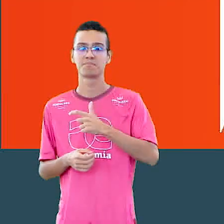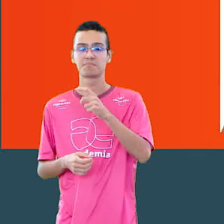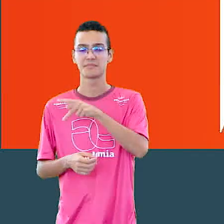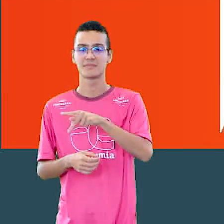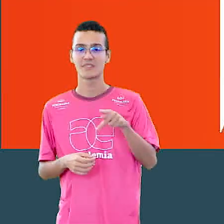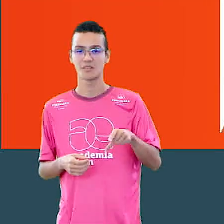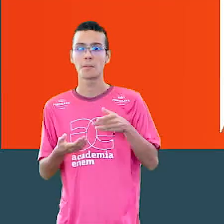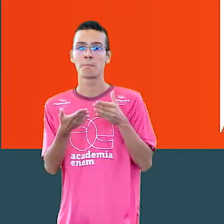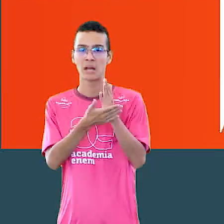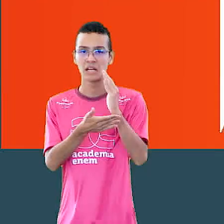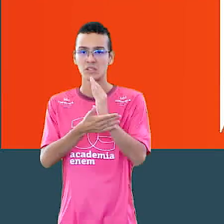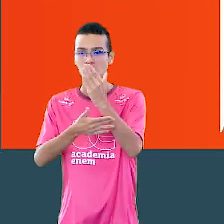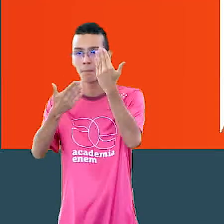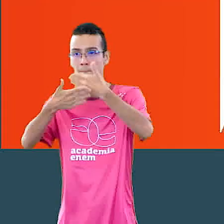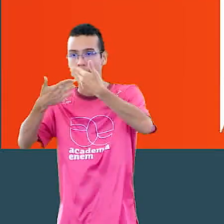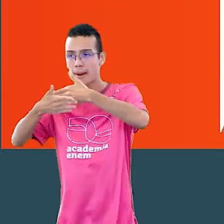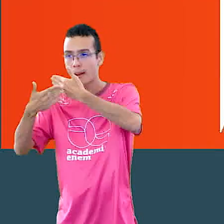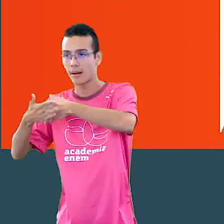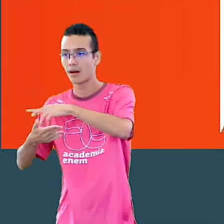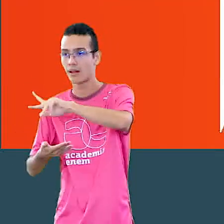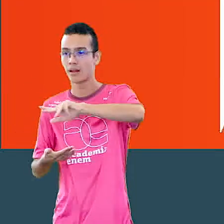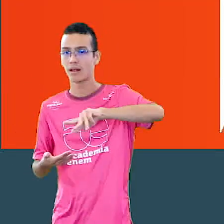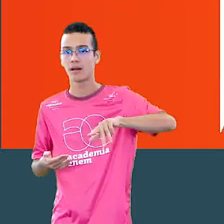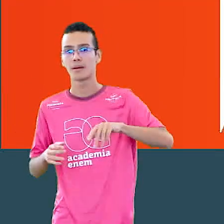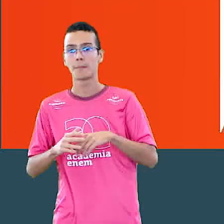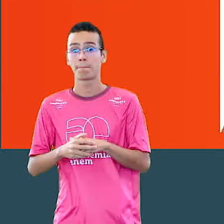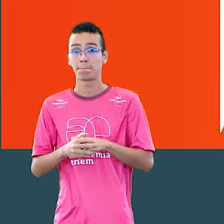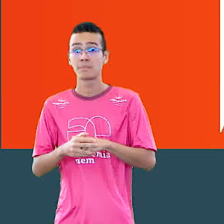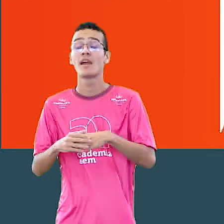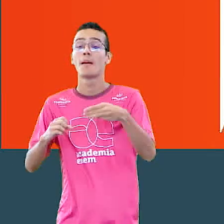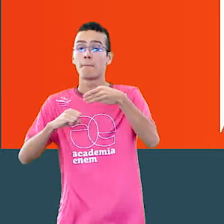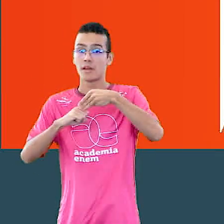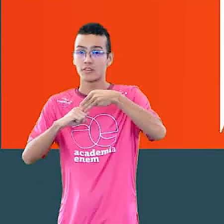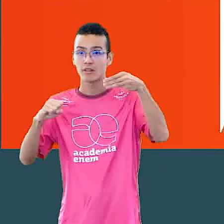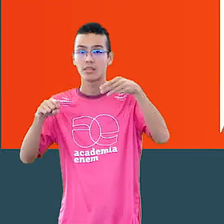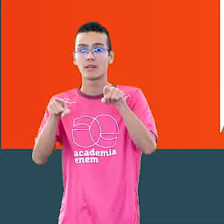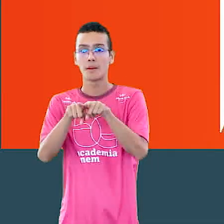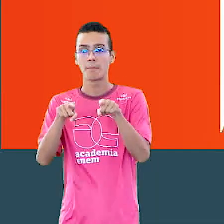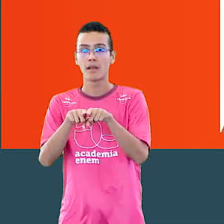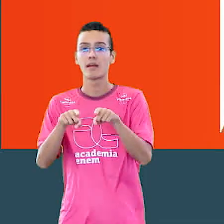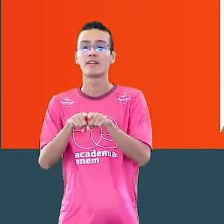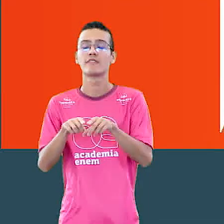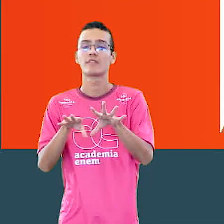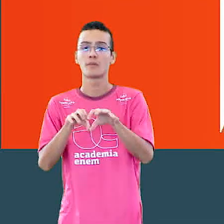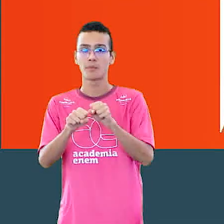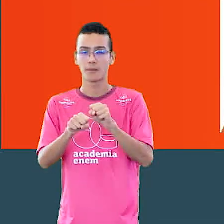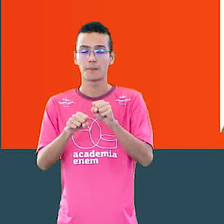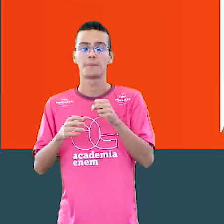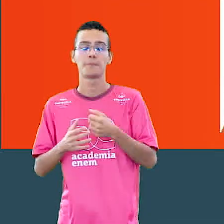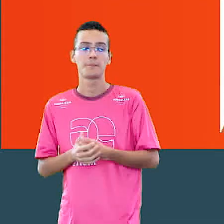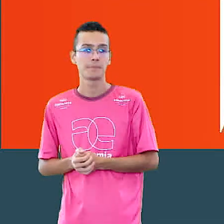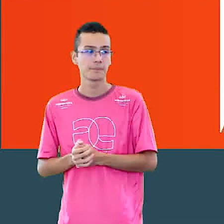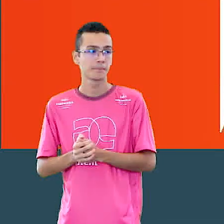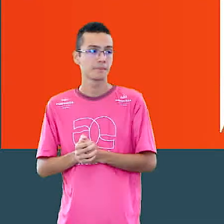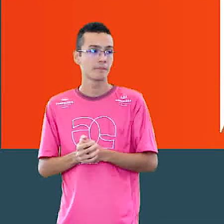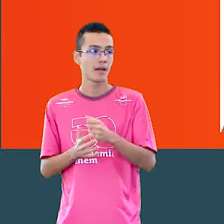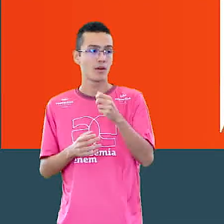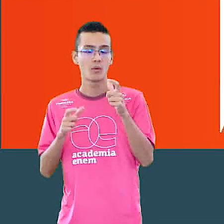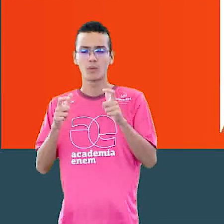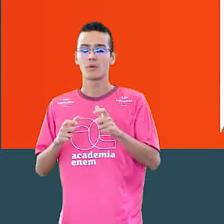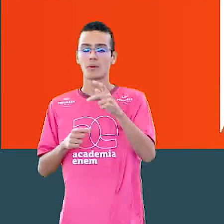não bastou, ela fez mestrado na PUC, tá? E depois